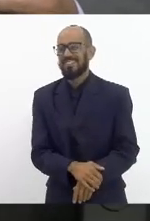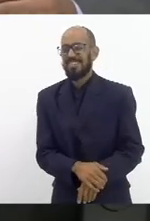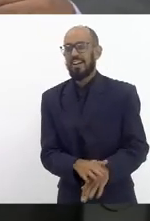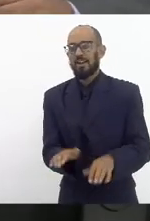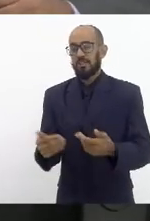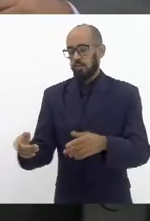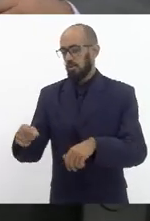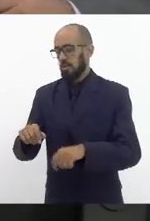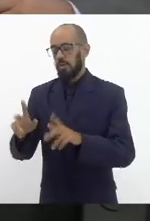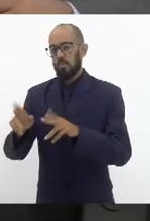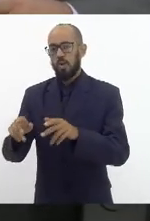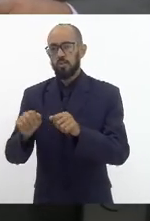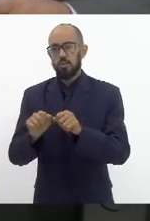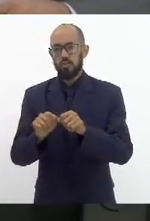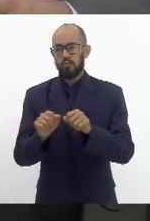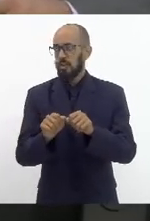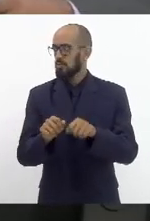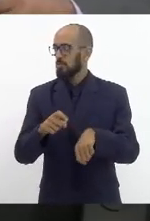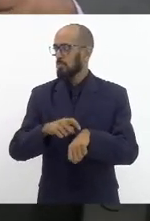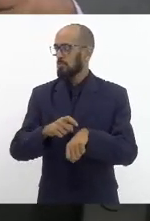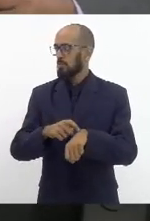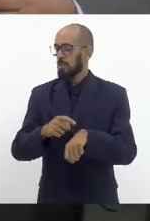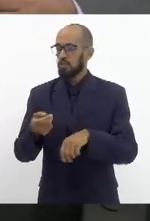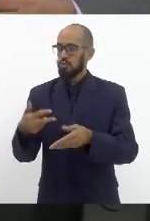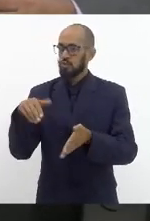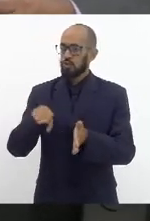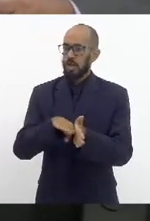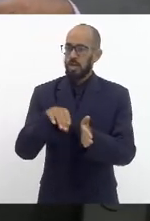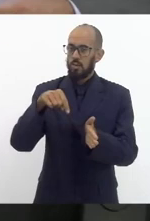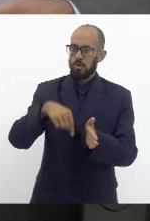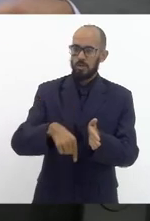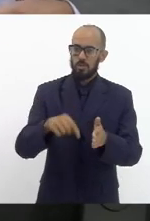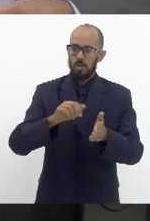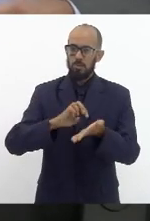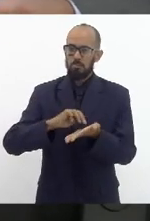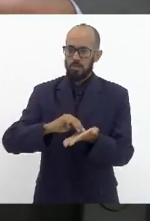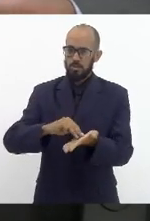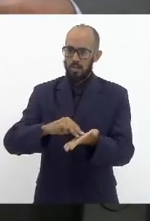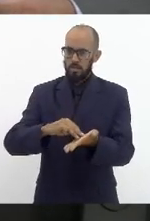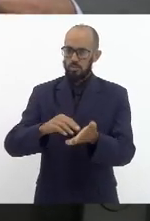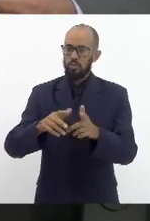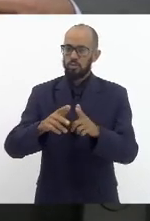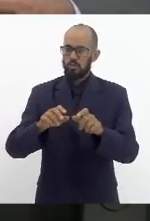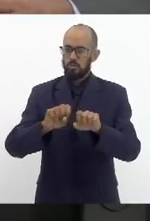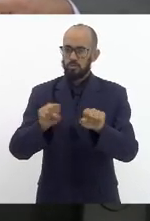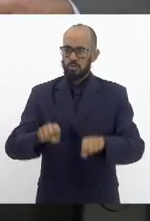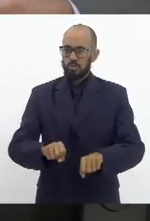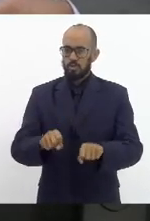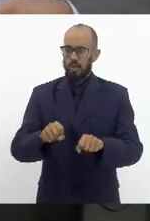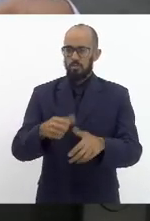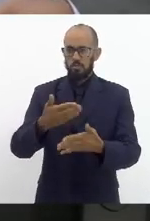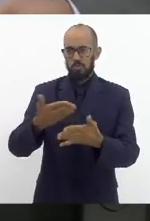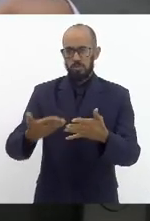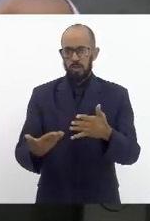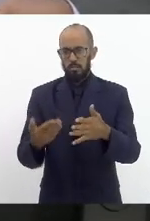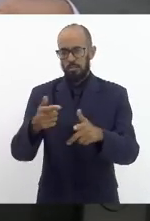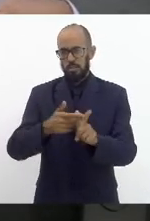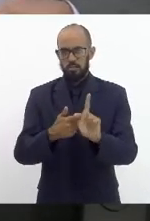para cá, chegaram aqui as mensagens do regime de recuperação. Em 17,